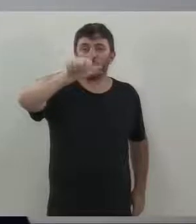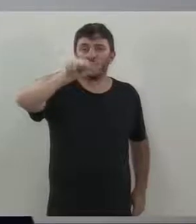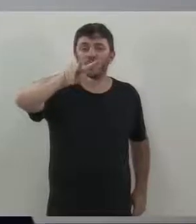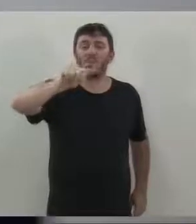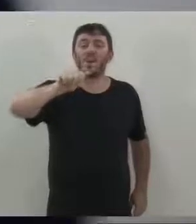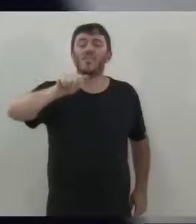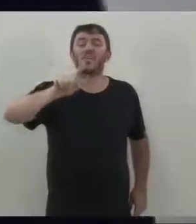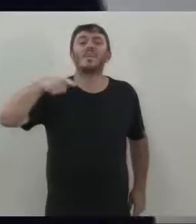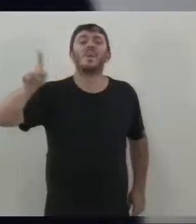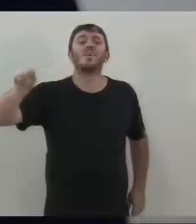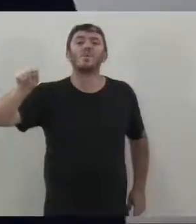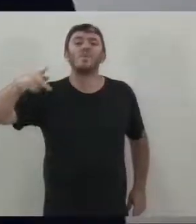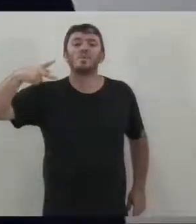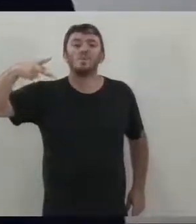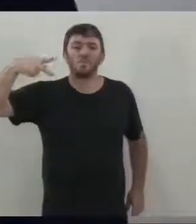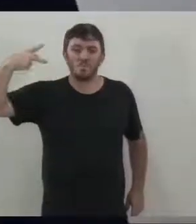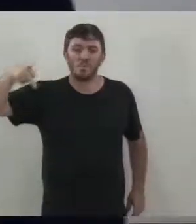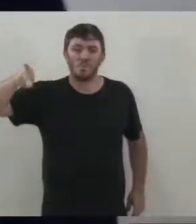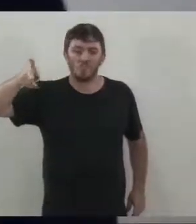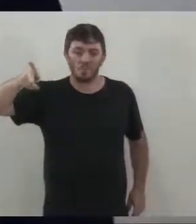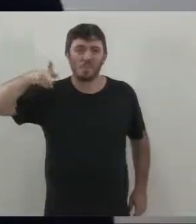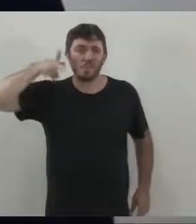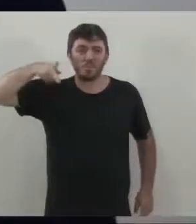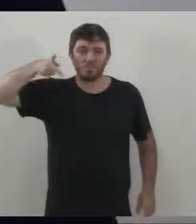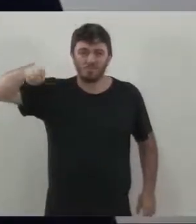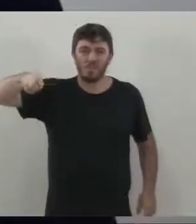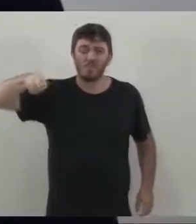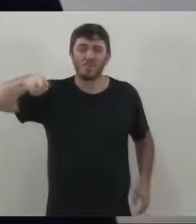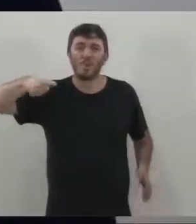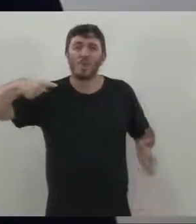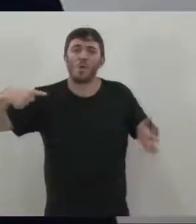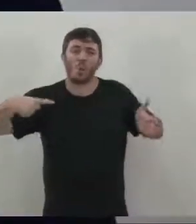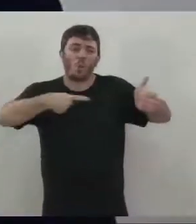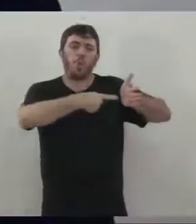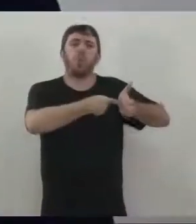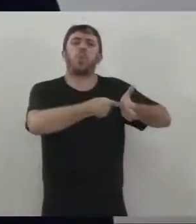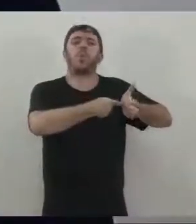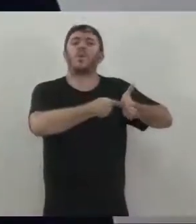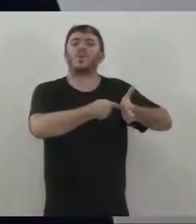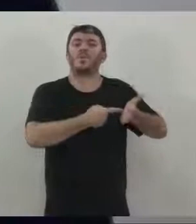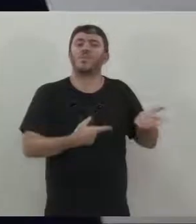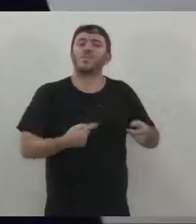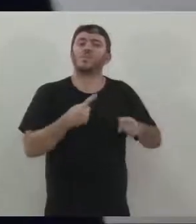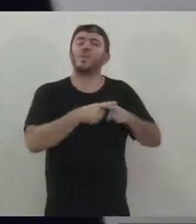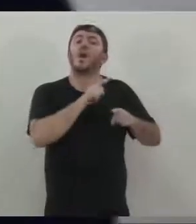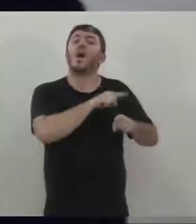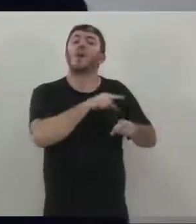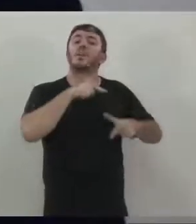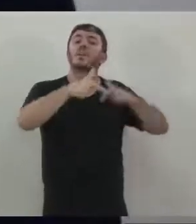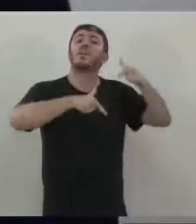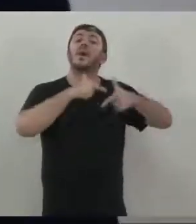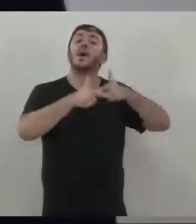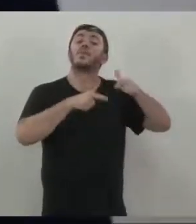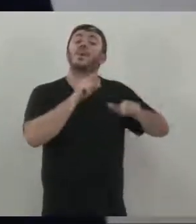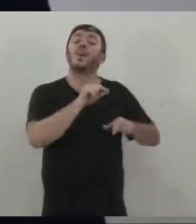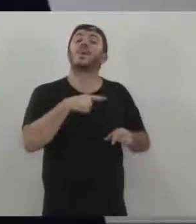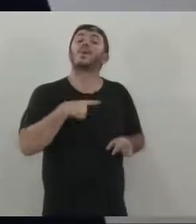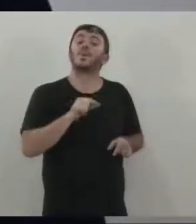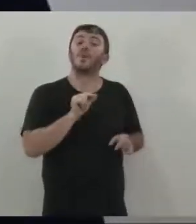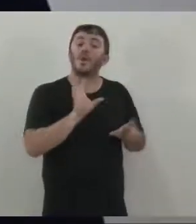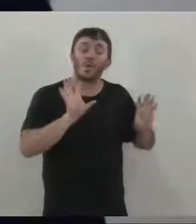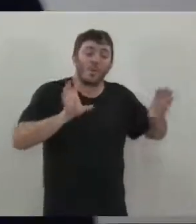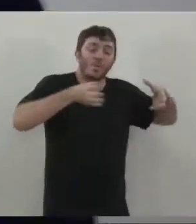no fórum, por conta de você estar exercendo a Procuradoria da Mulher e não ter se